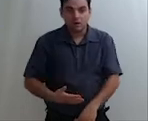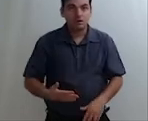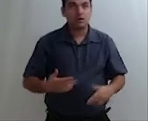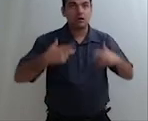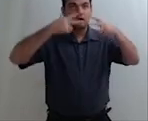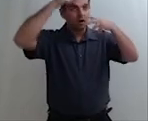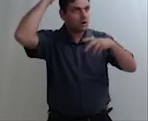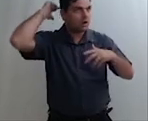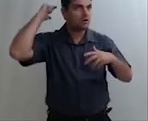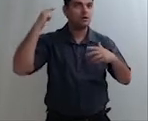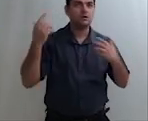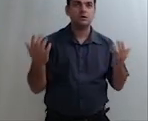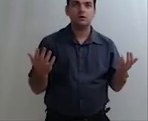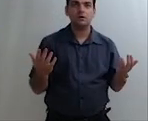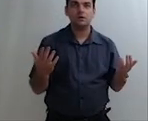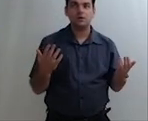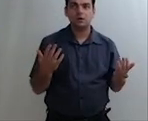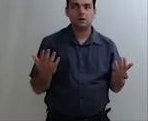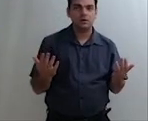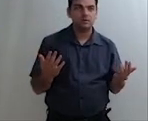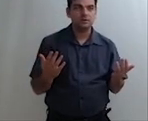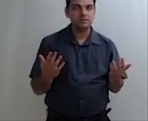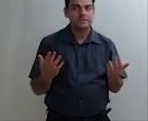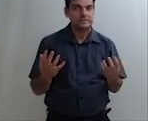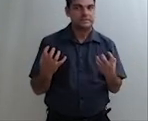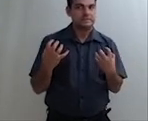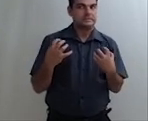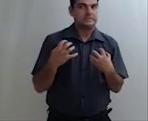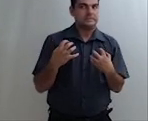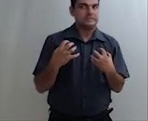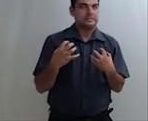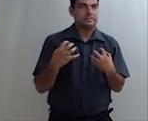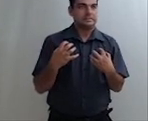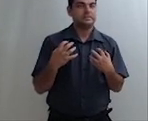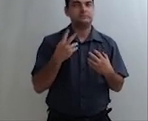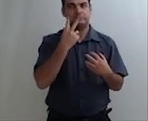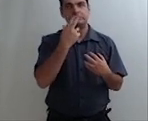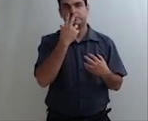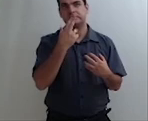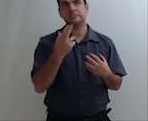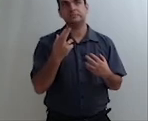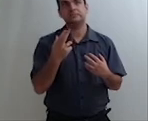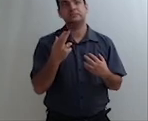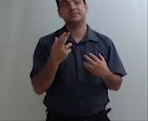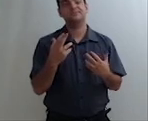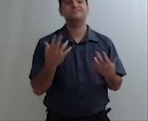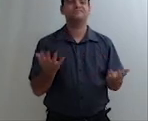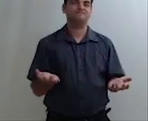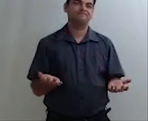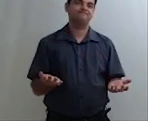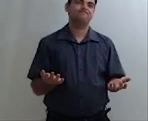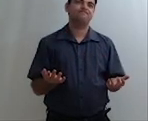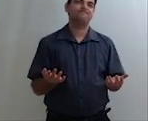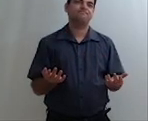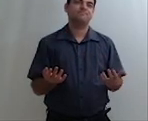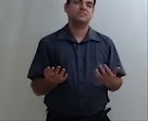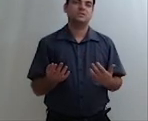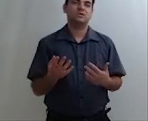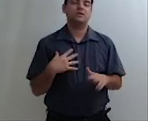raspado todos esses componentes também podem induzir e induzem o reconhecimento eh